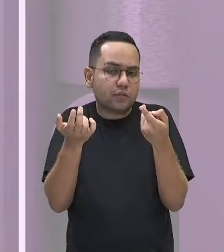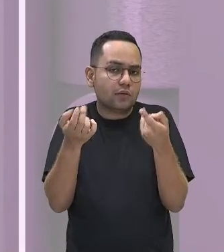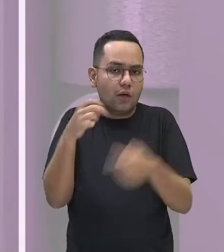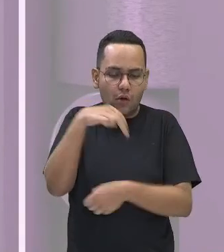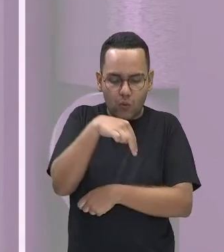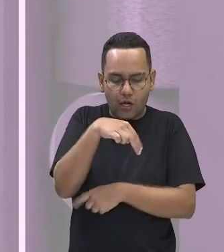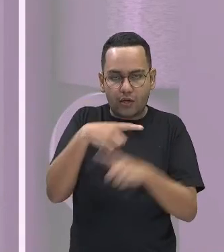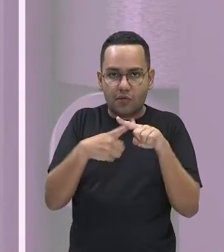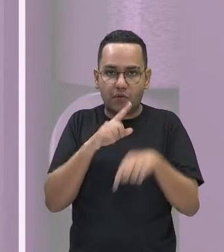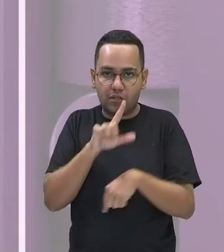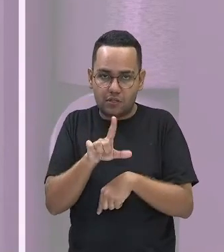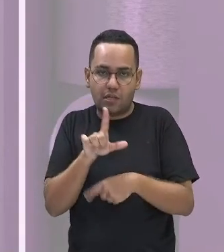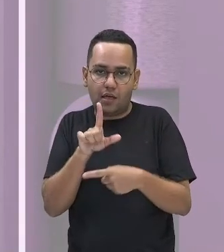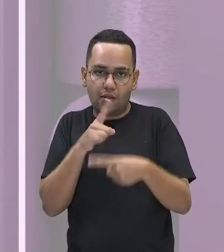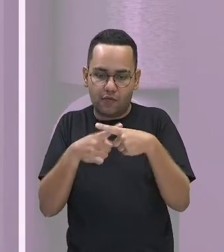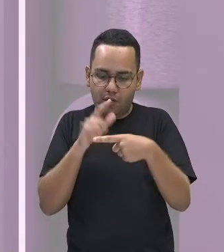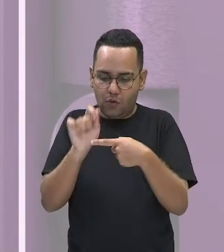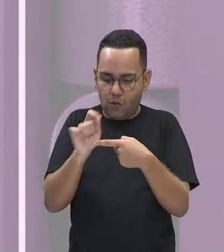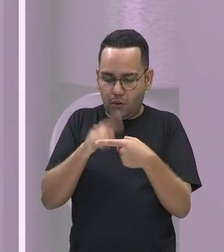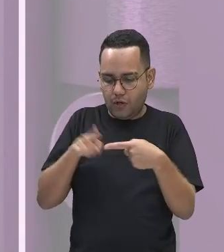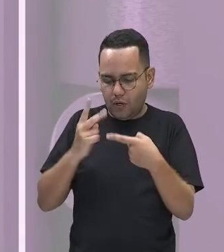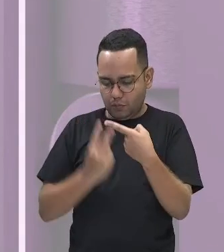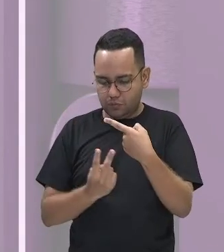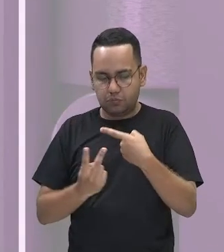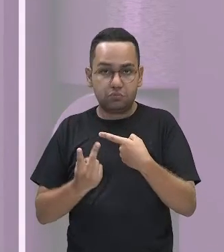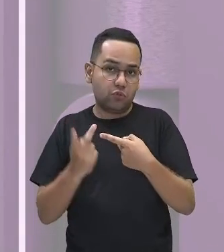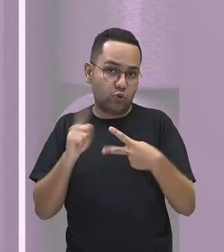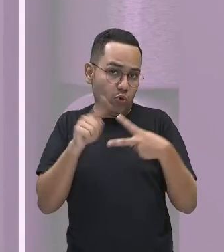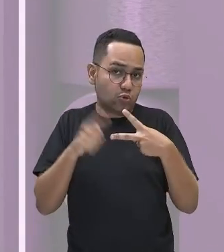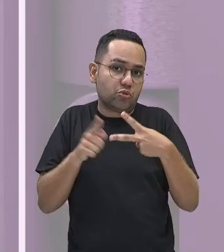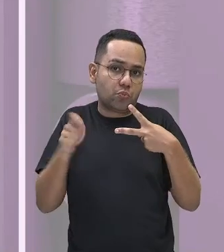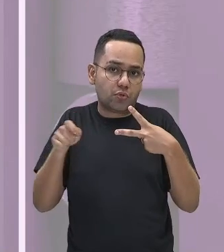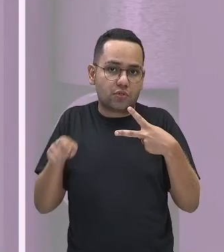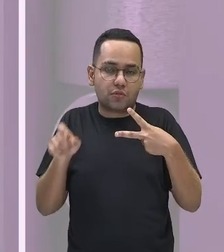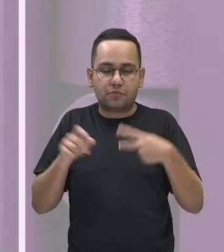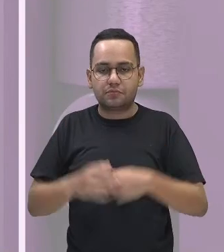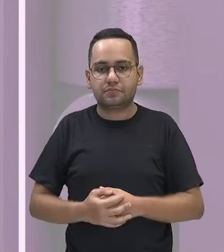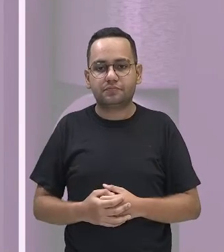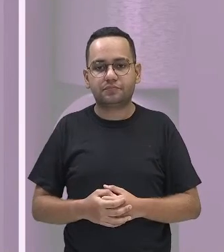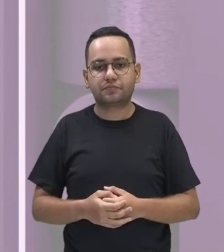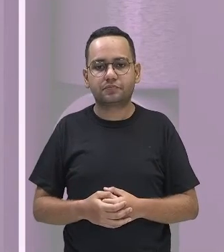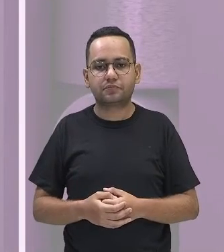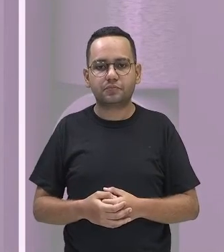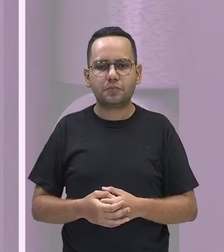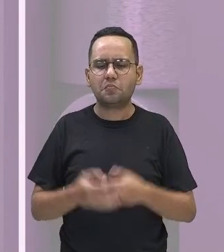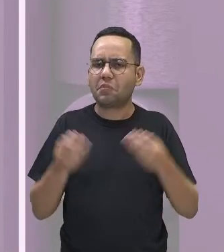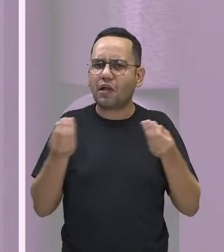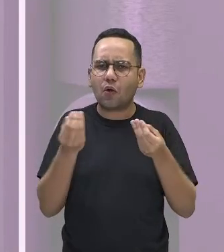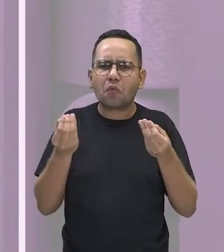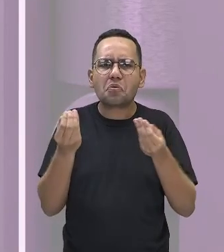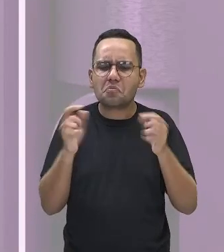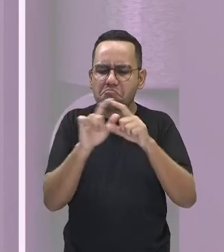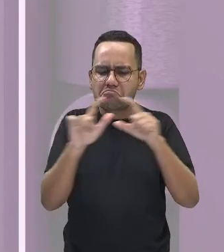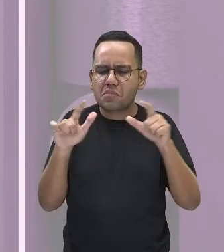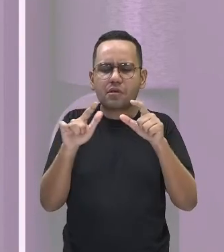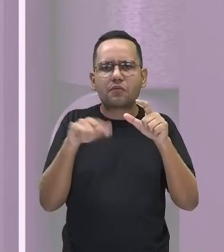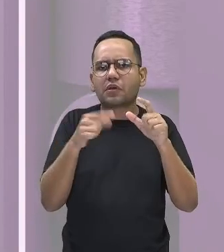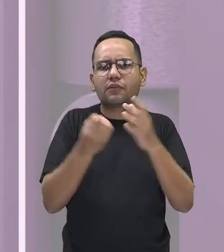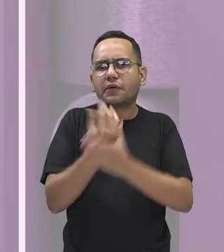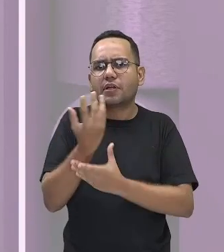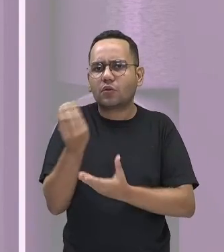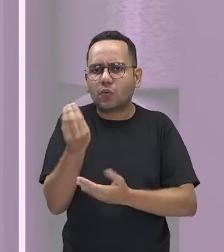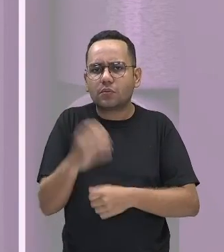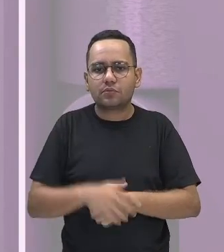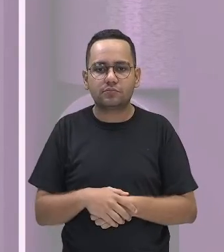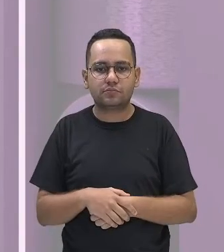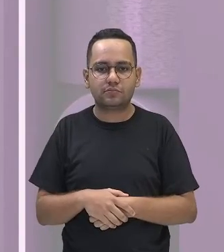suas medidas. Mas por que isso mesmo, professora? De onde veio essa expressão? Por que a gente vai usar essa expressão? É